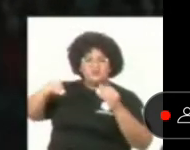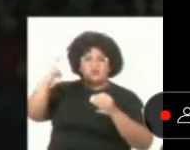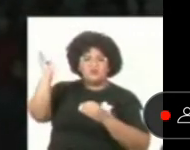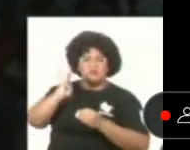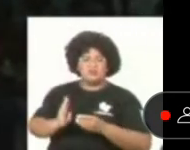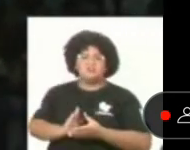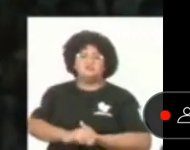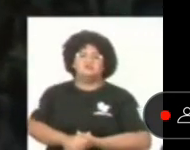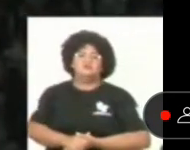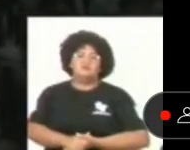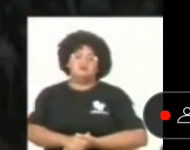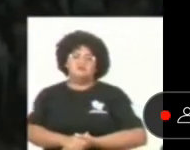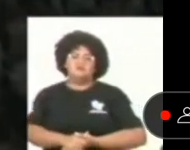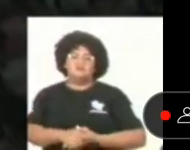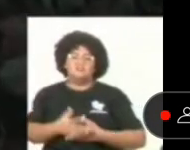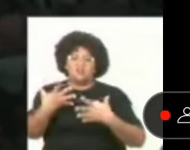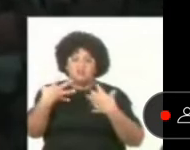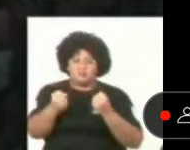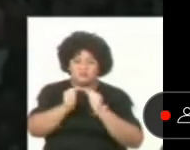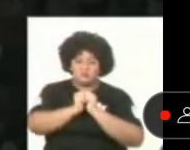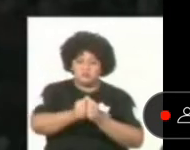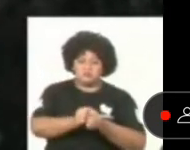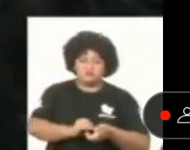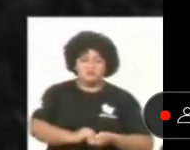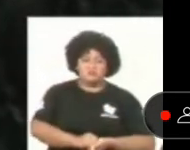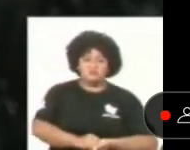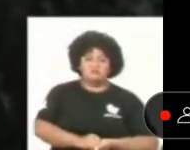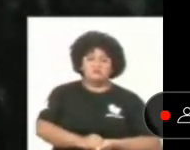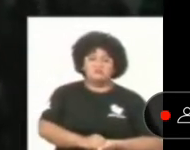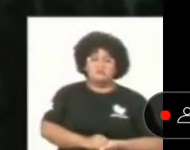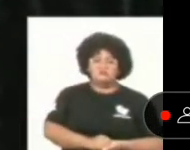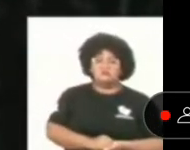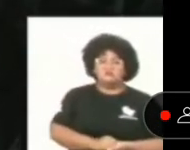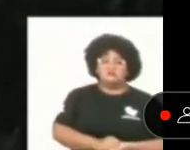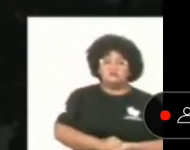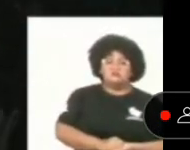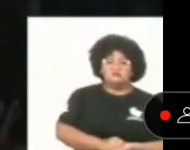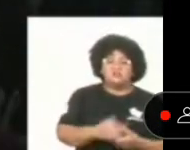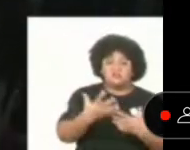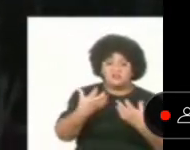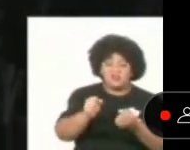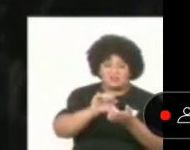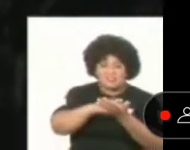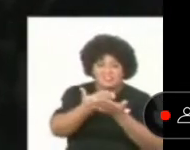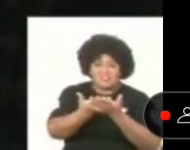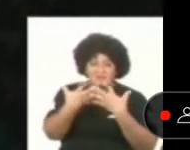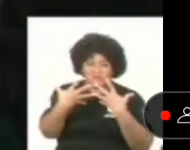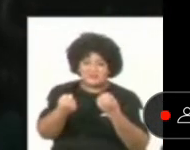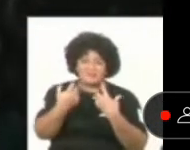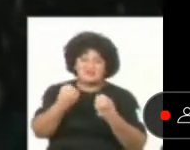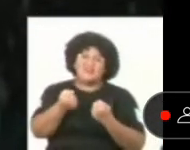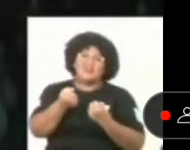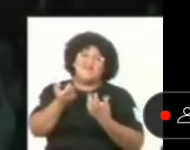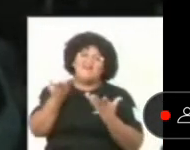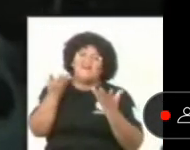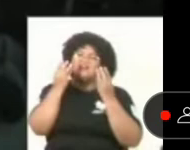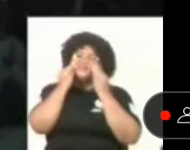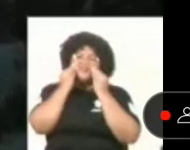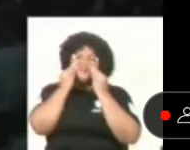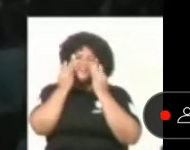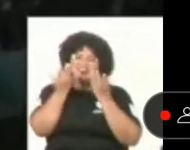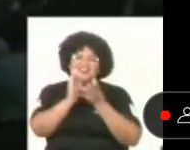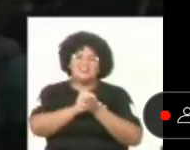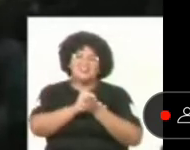Brasil. Vamos lá, meus irmãos. Vamos lá, intérprete. Olha, gente, coisa mais fofa. Podia